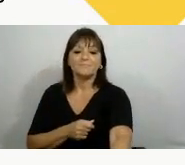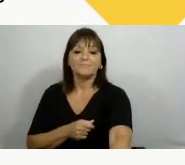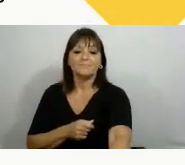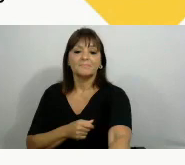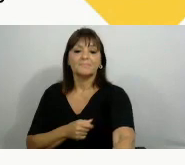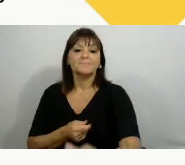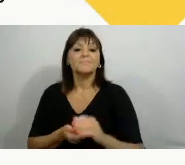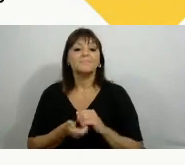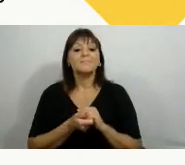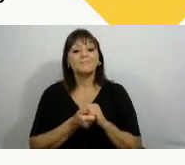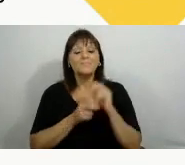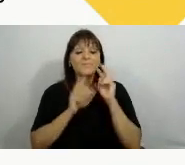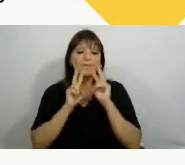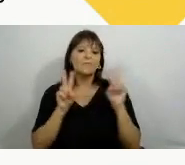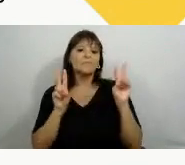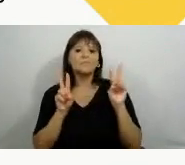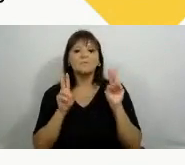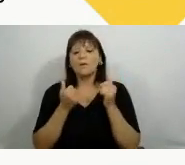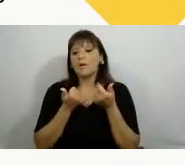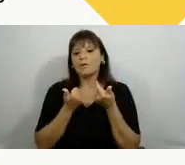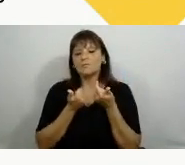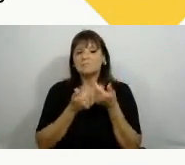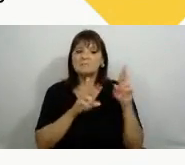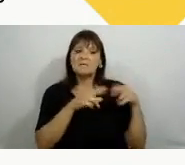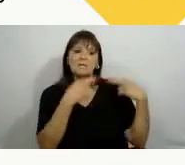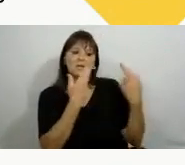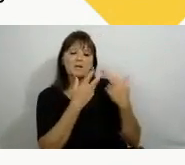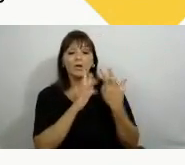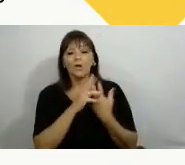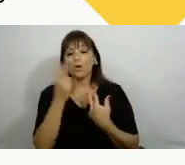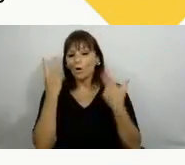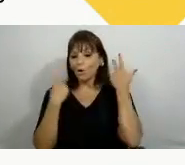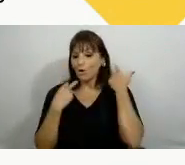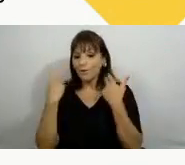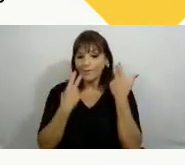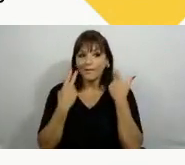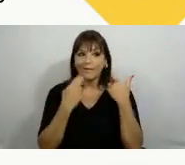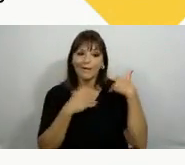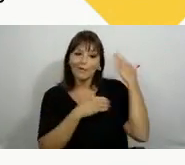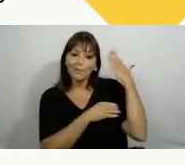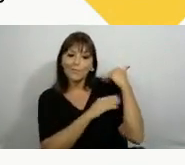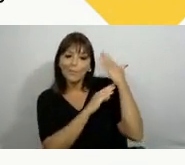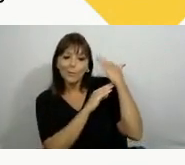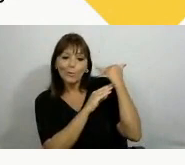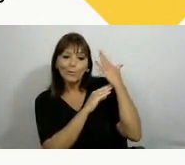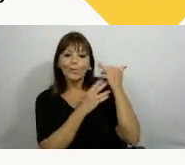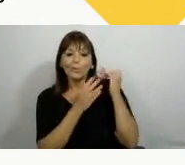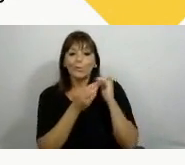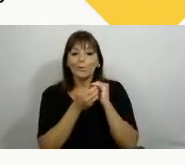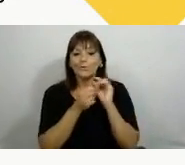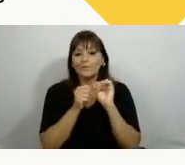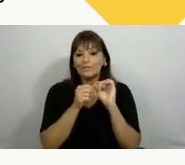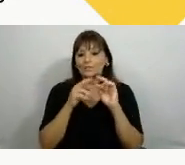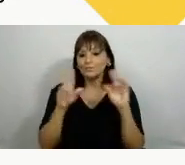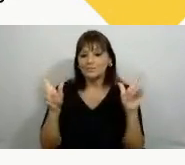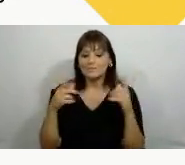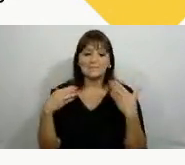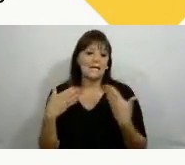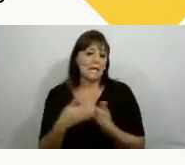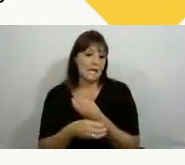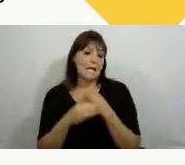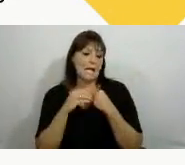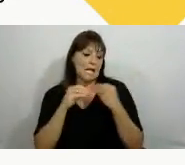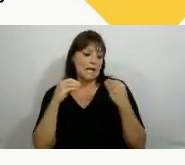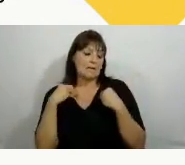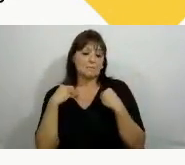nessa reunião, né? Às vezes você cortou o cabelo, ou pintou, fez uma coisa diferente, ou está usando uma camisa muito específica de alguma série que